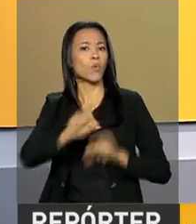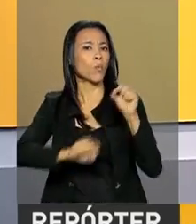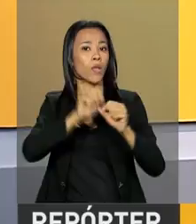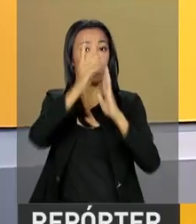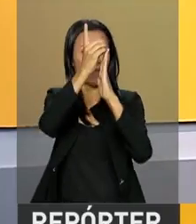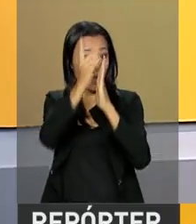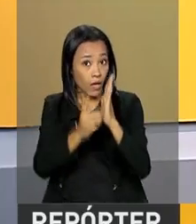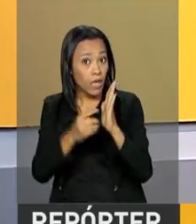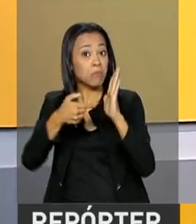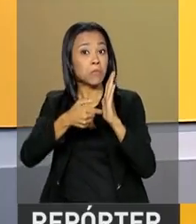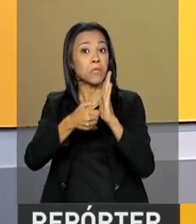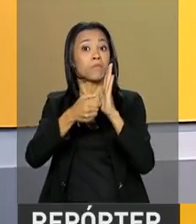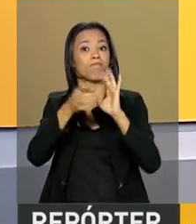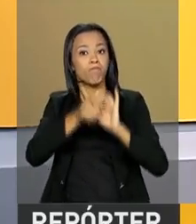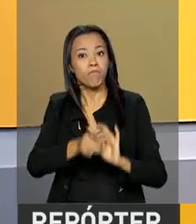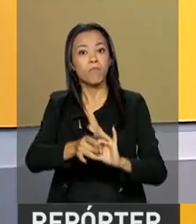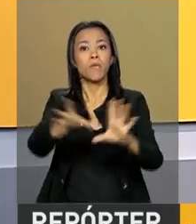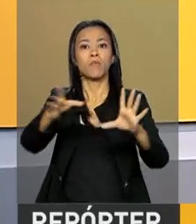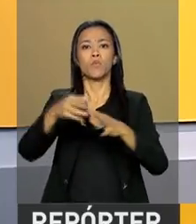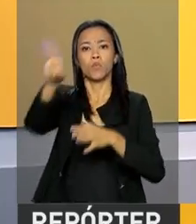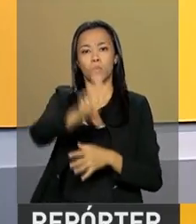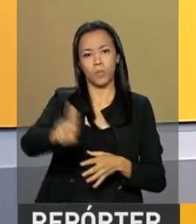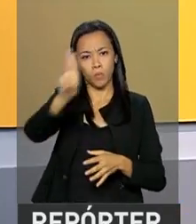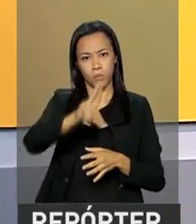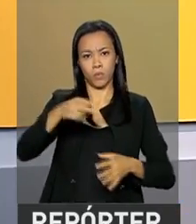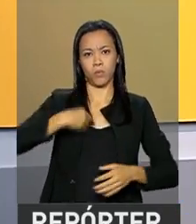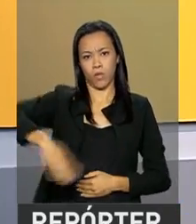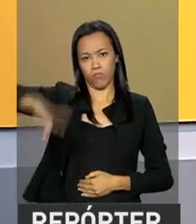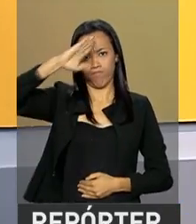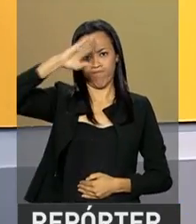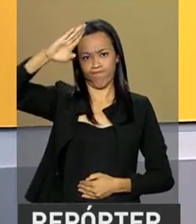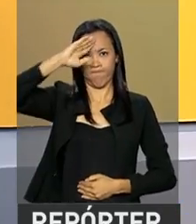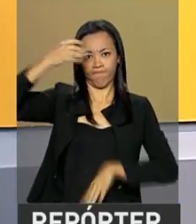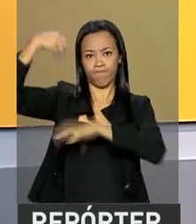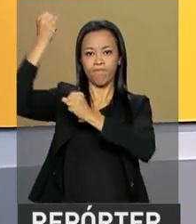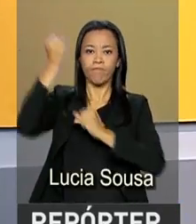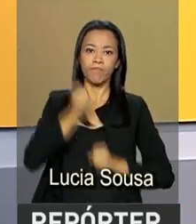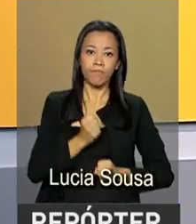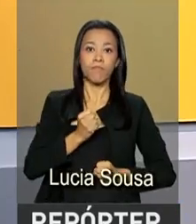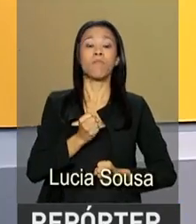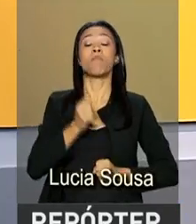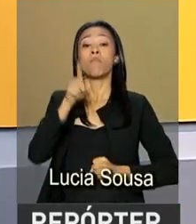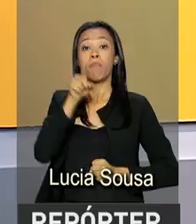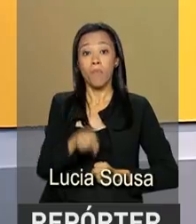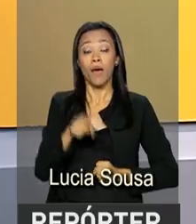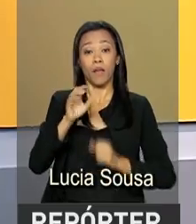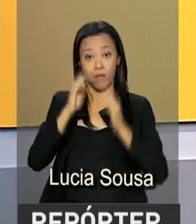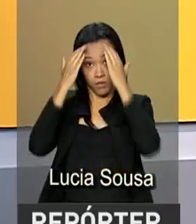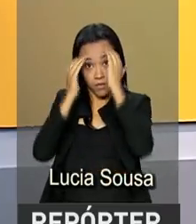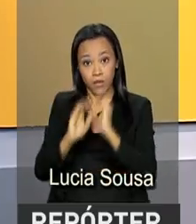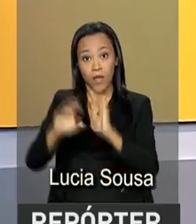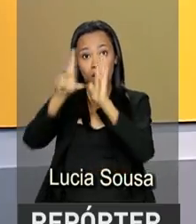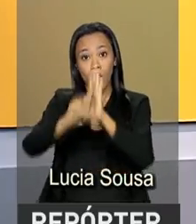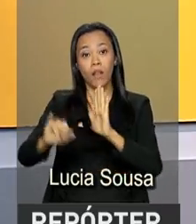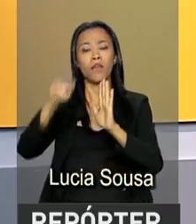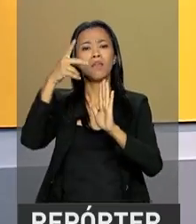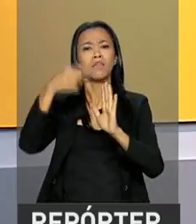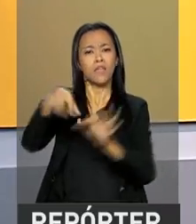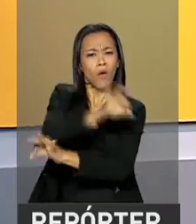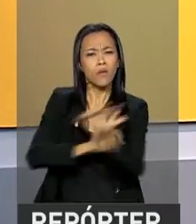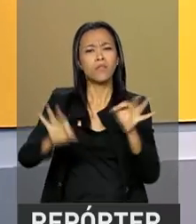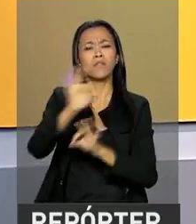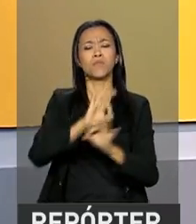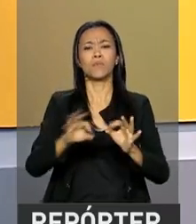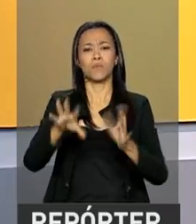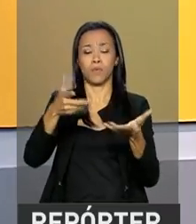decreto que autoriza o emprego das forças armadas para a garantia da lei e da ordem no distrito federal após a